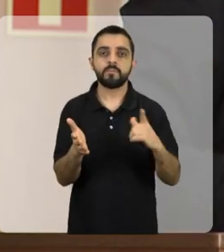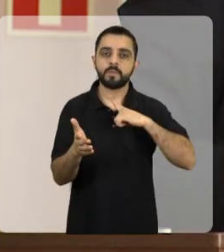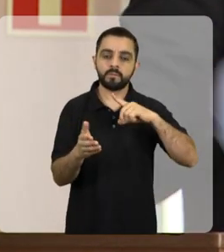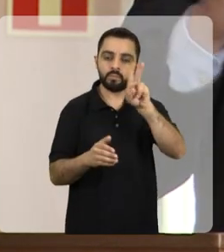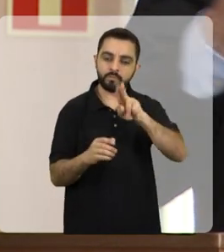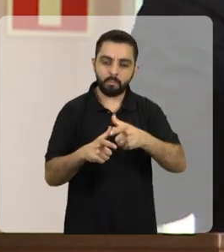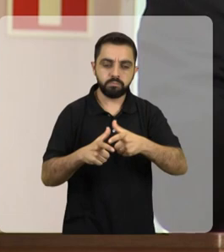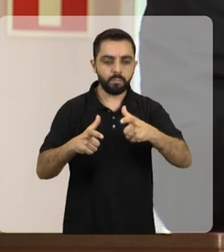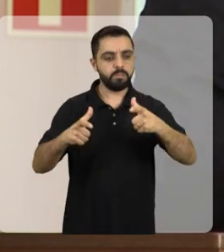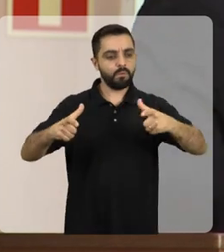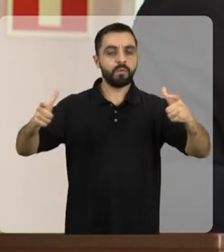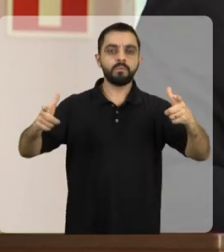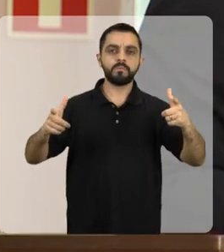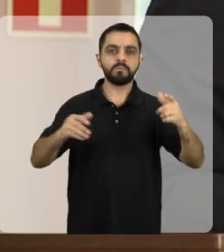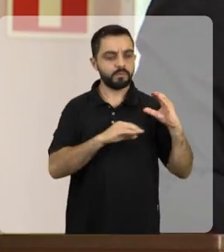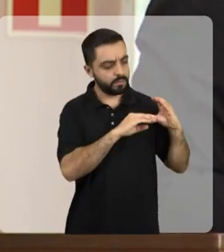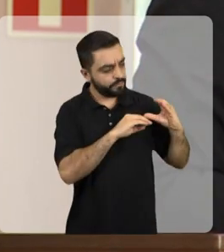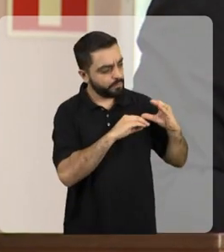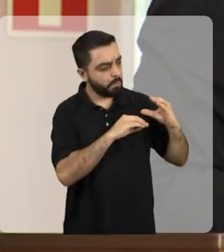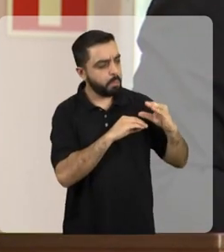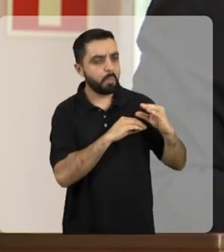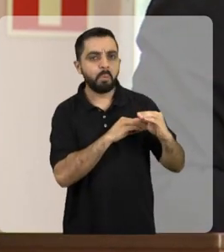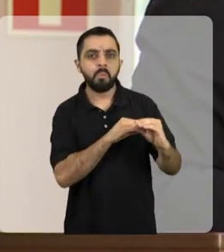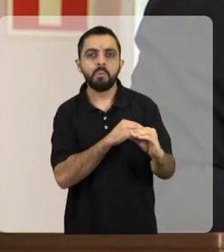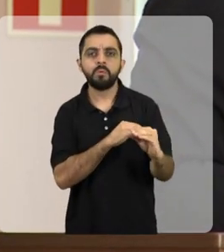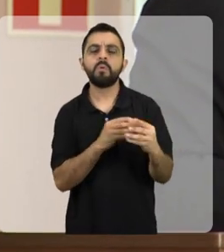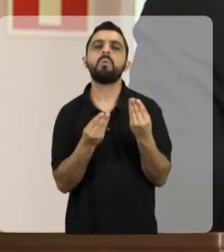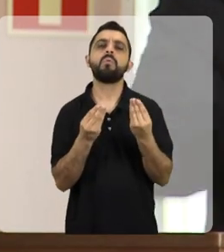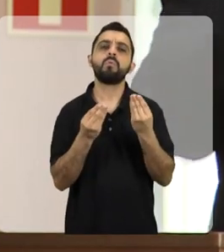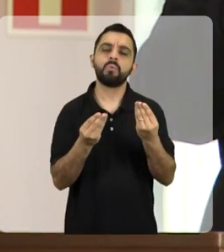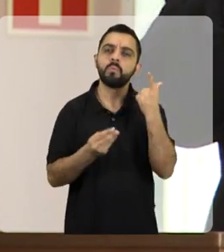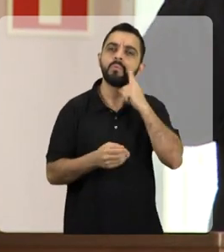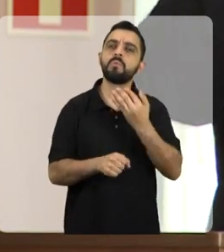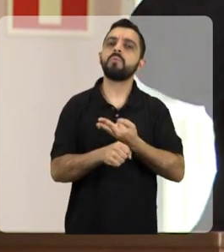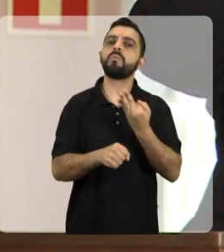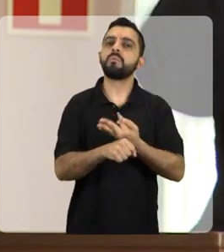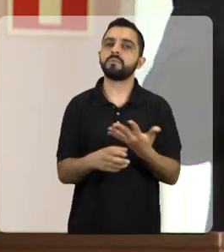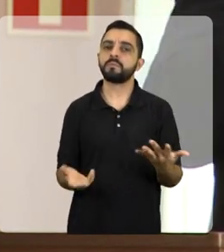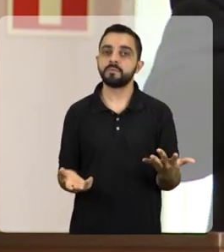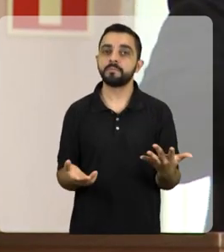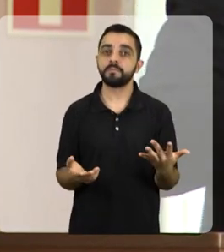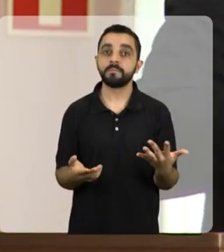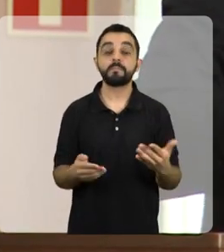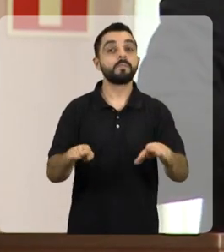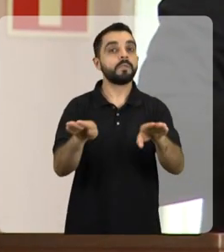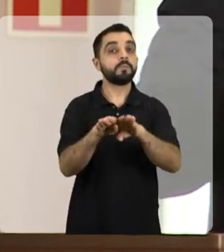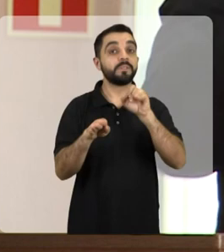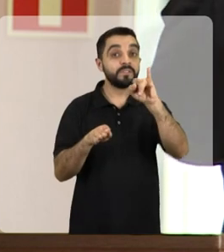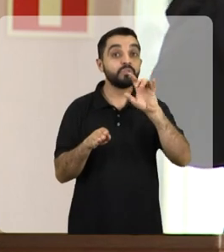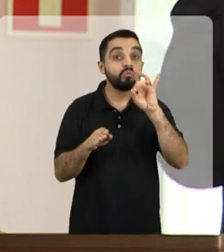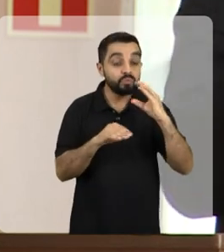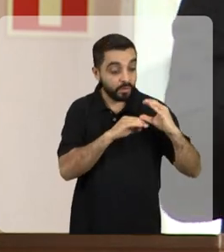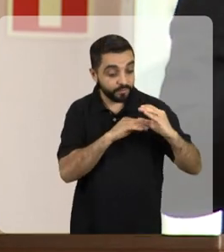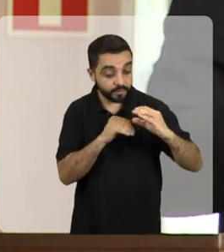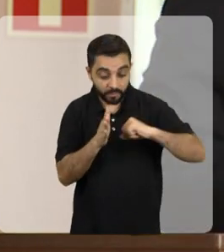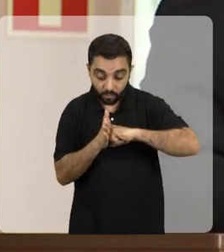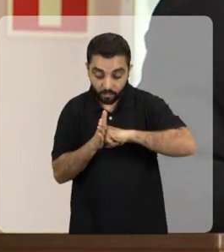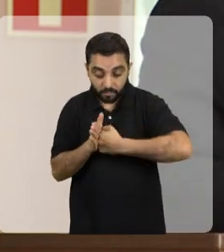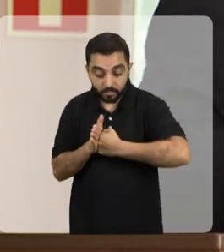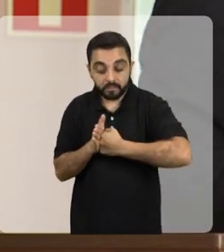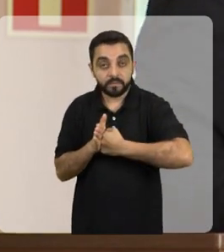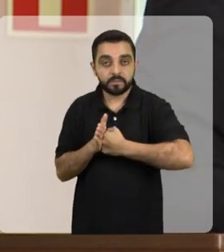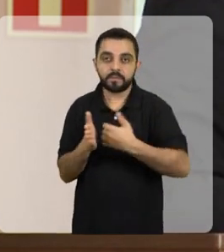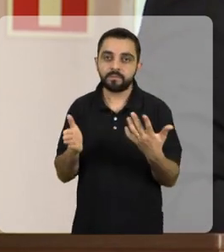expandindo, e o nosso orçamento encolhendo. Lembrando que mesmo o congelamento, a manutenção do